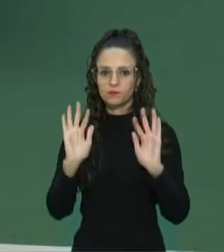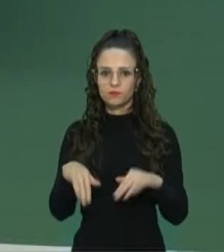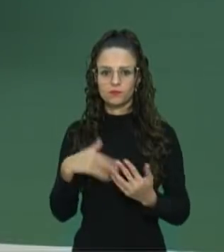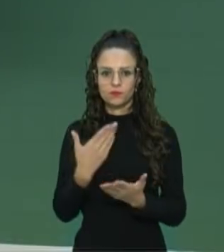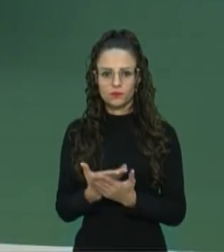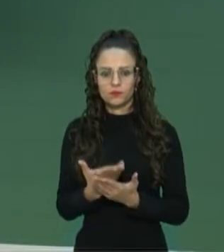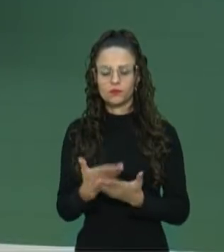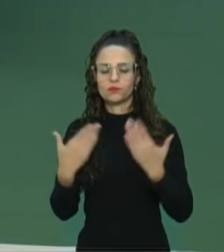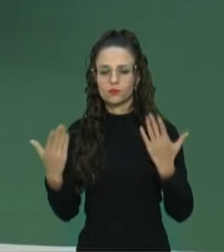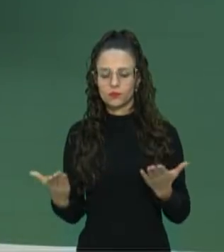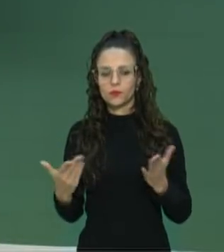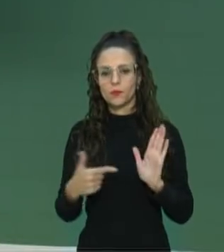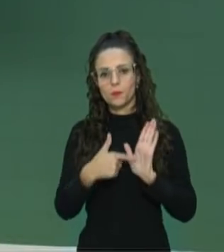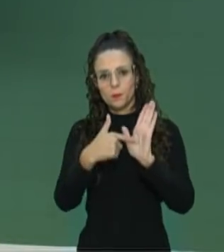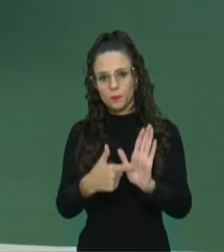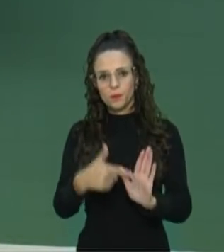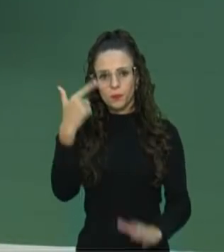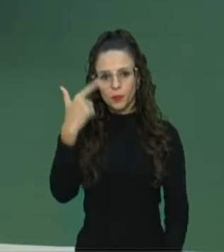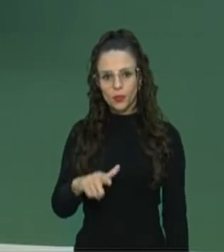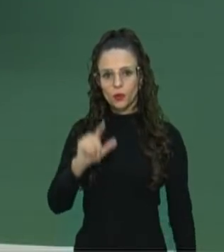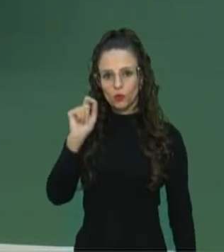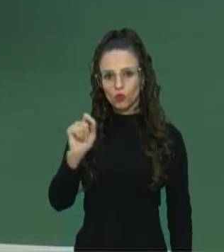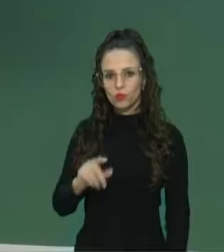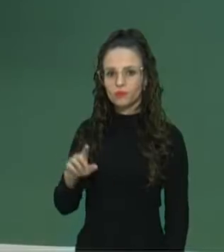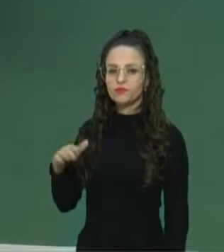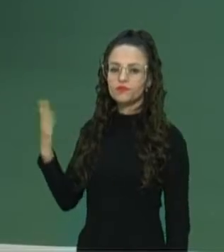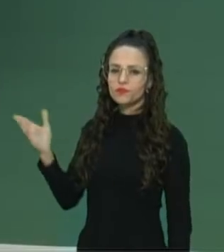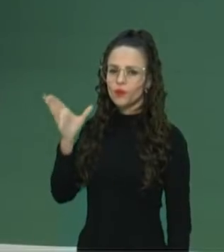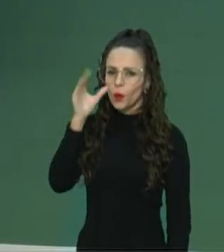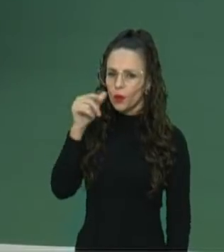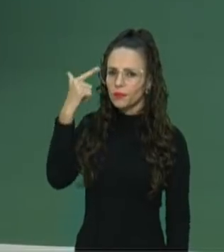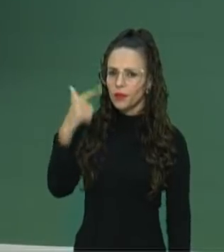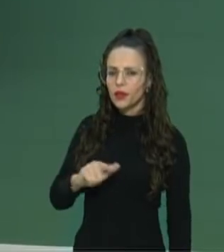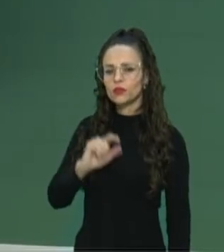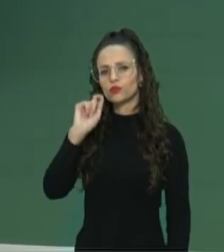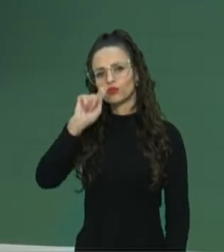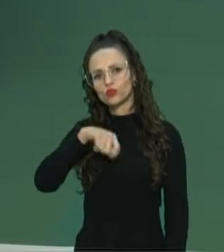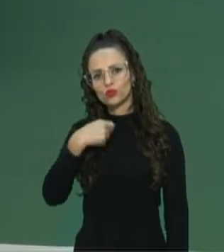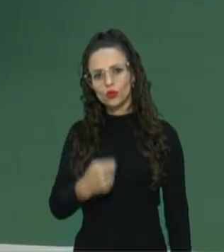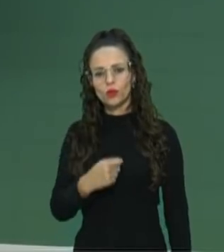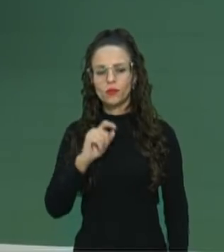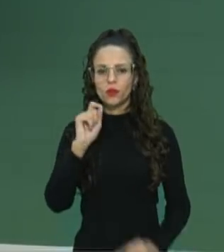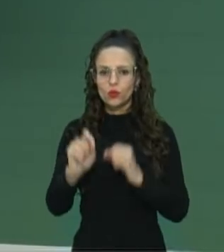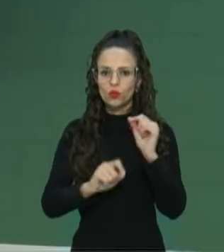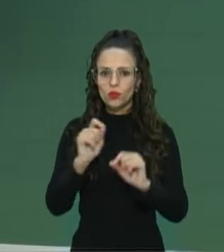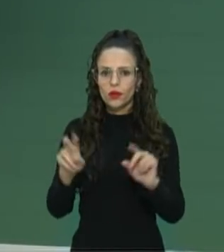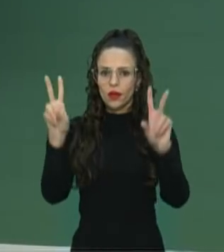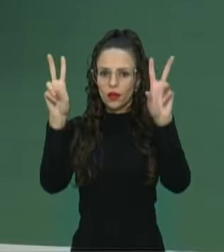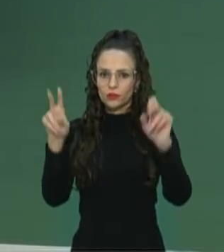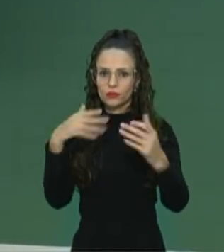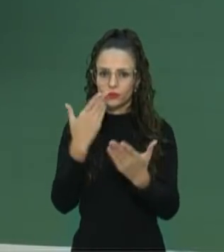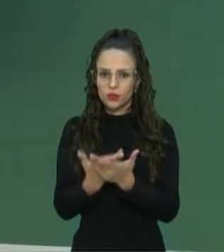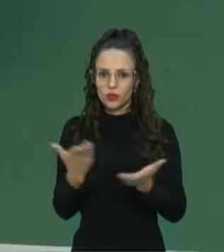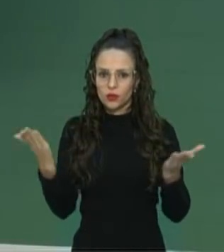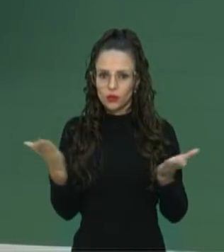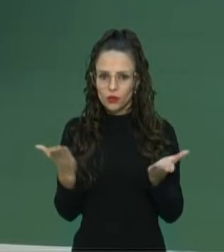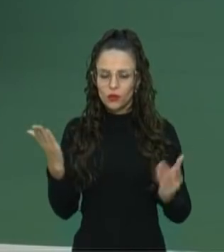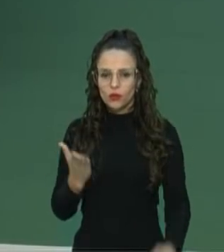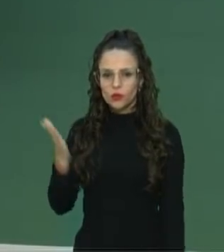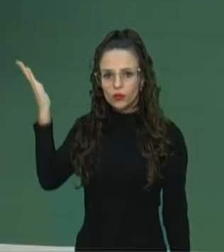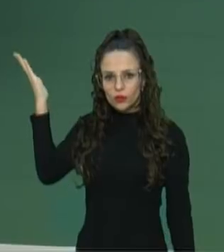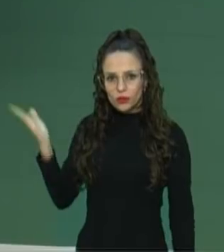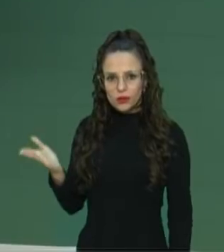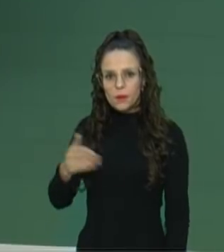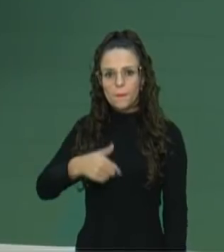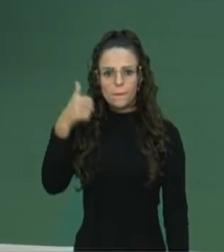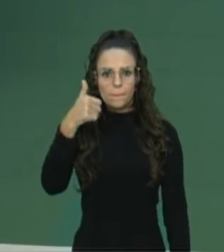Então trazemos o quadro novamente, o quadro Saiba Mais, que vai retratar melhor os assuntos da aula de hoje, né? Então no